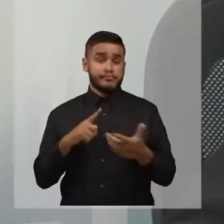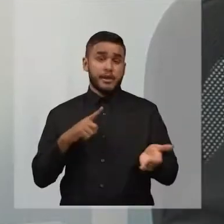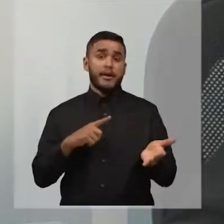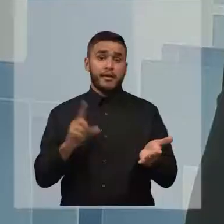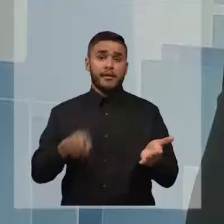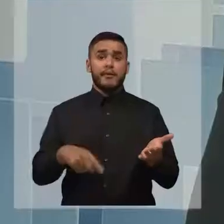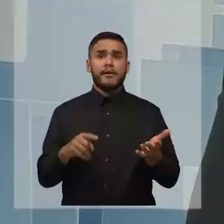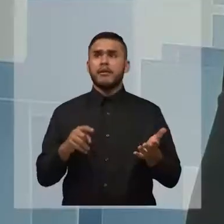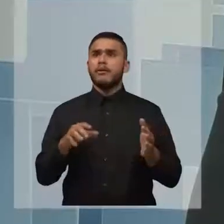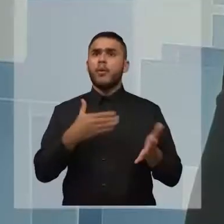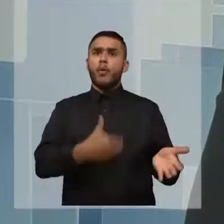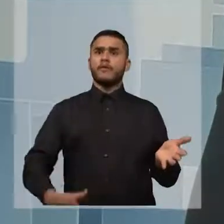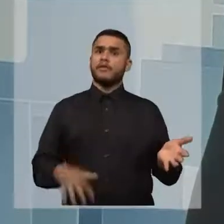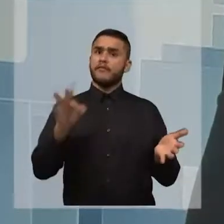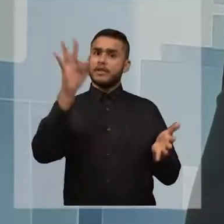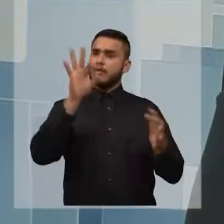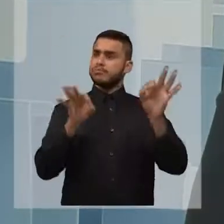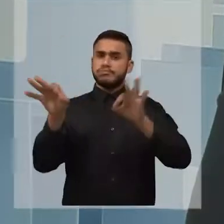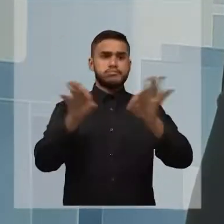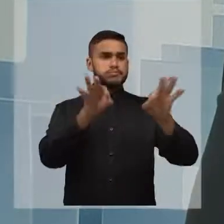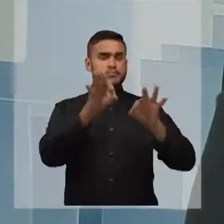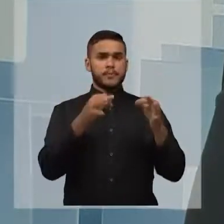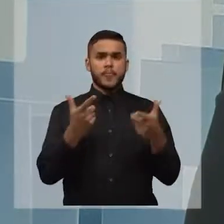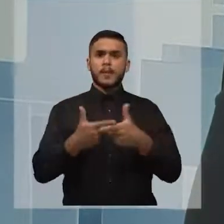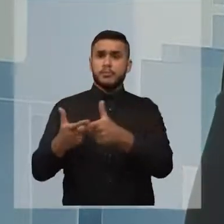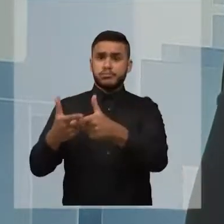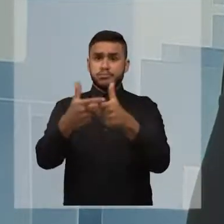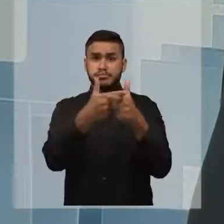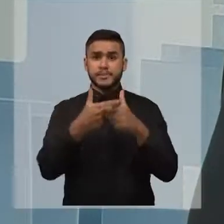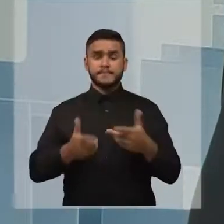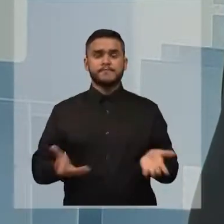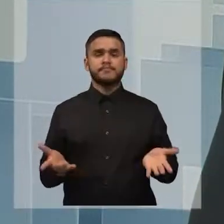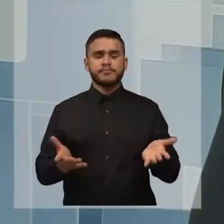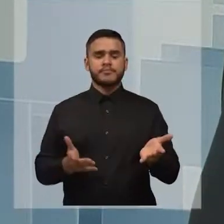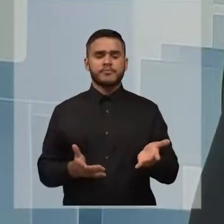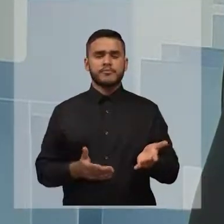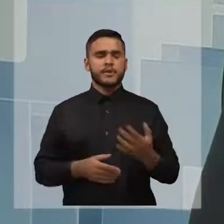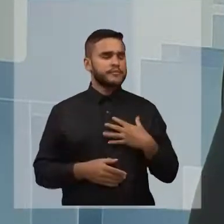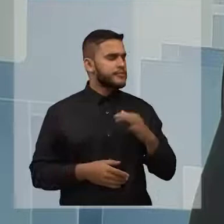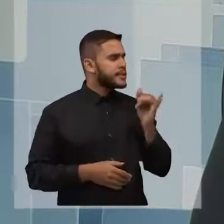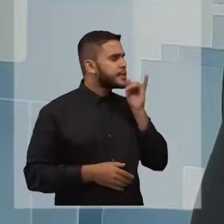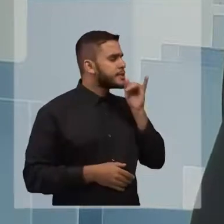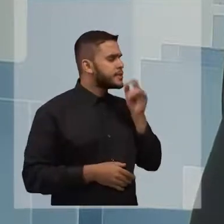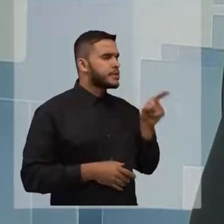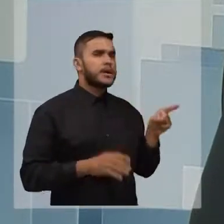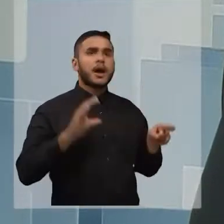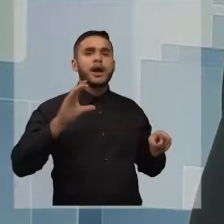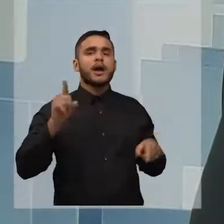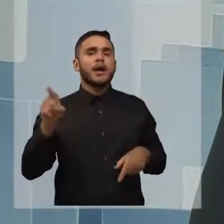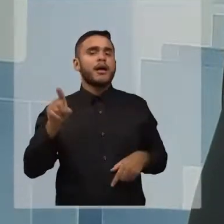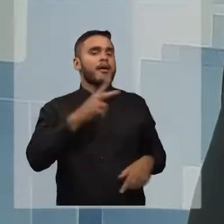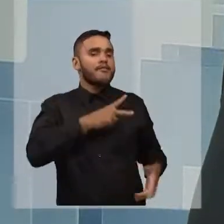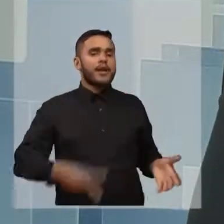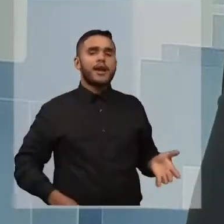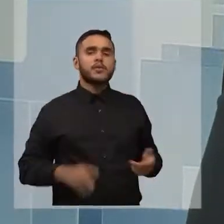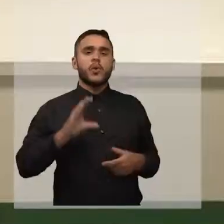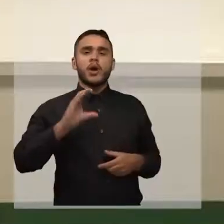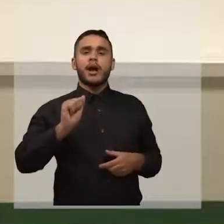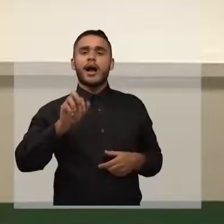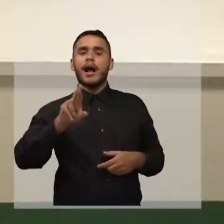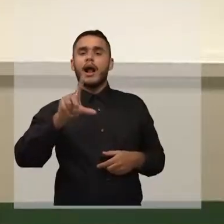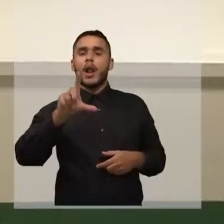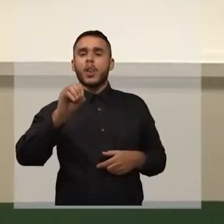administrativas do governo federal. Você que acompanha, ele brigou, o Carlos Bolsonaro já brigou com quem? Você que acompanha mais de perto. Só lembrando aqui,